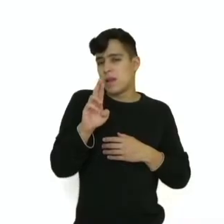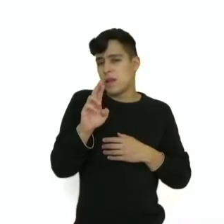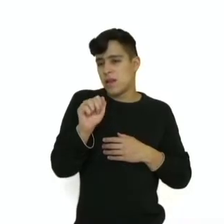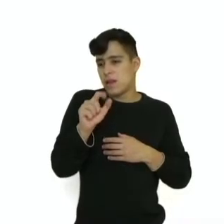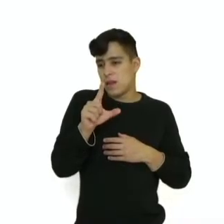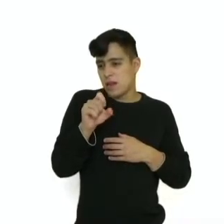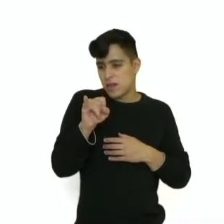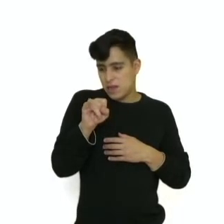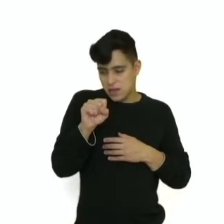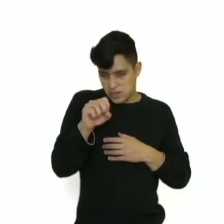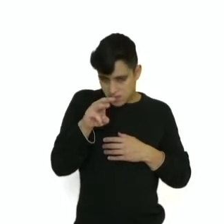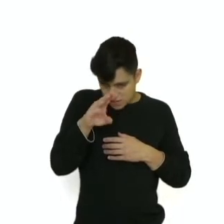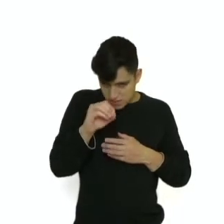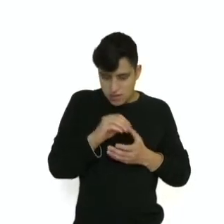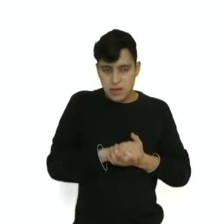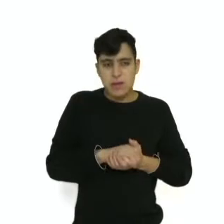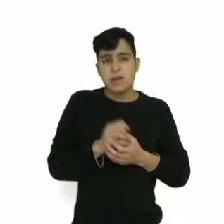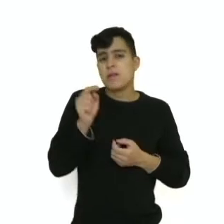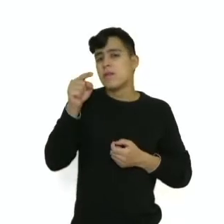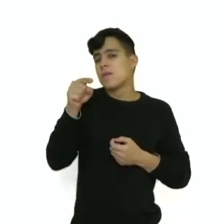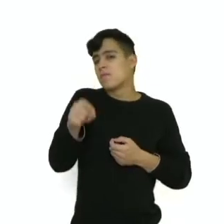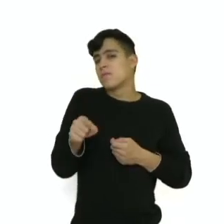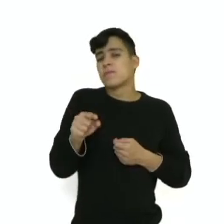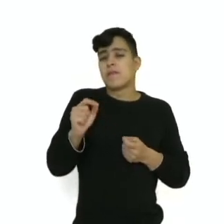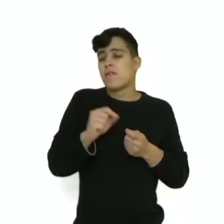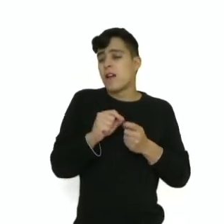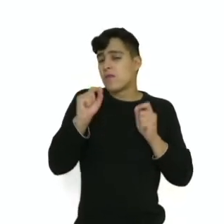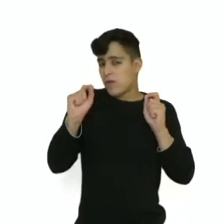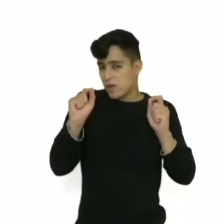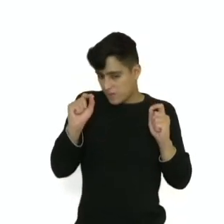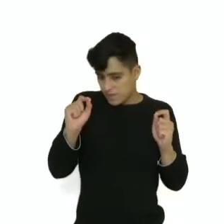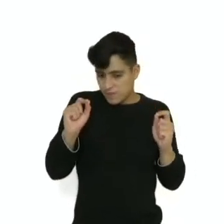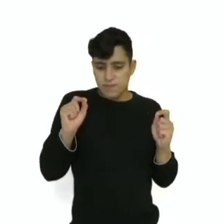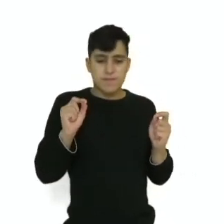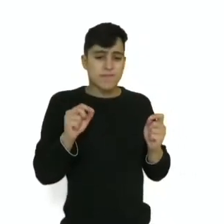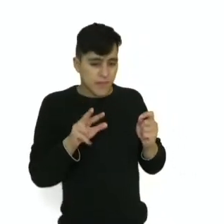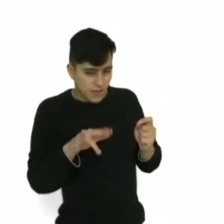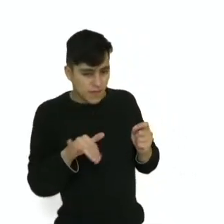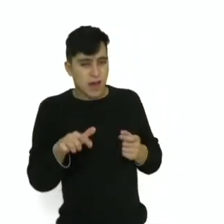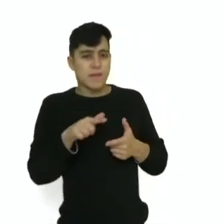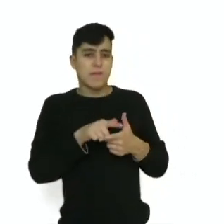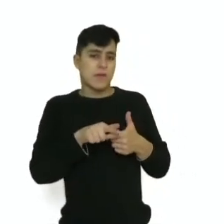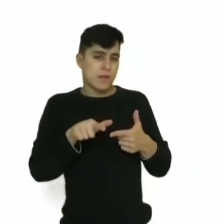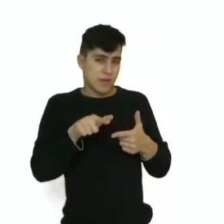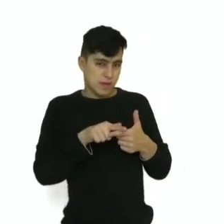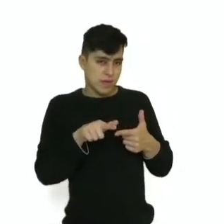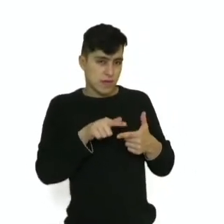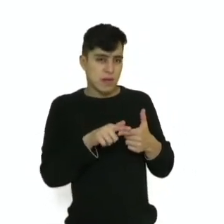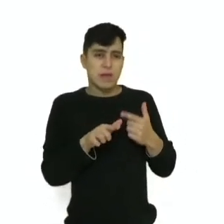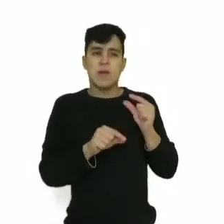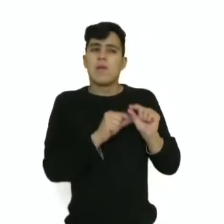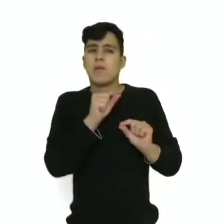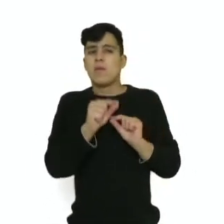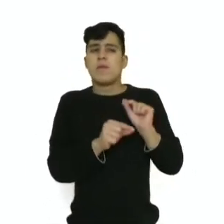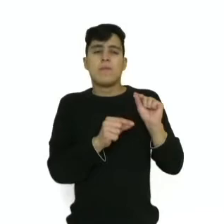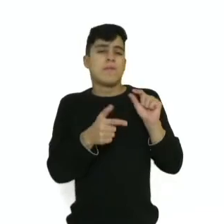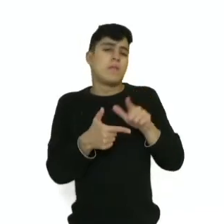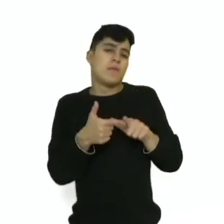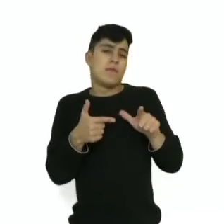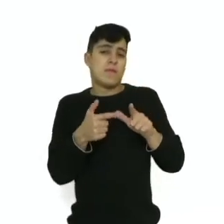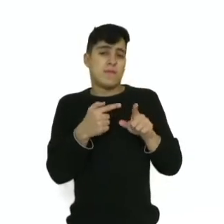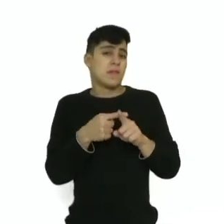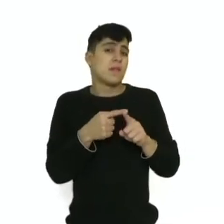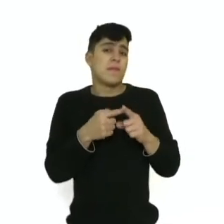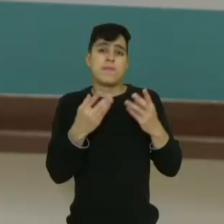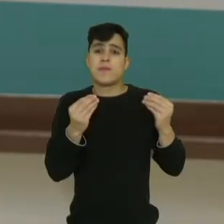isso vai fazer com que gradualmente tenhamos problemas. Esses problemas, obviamente, são pelo volume